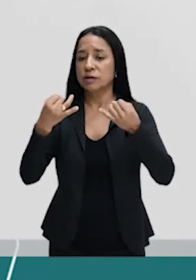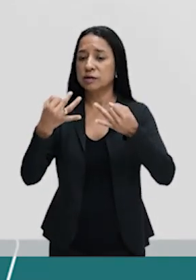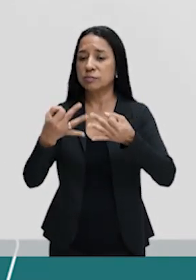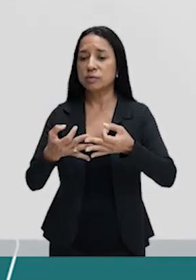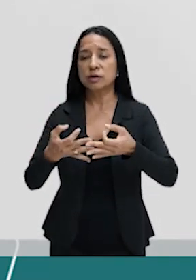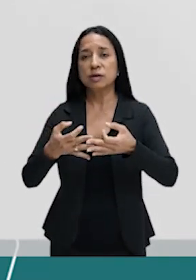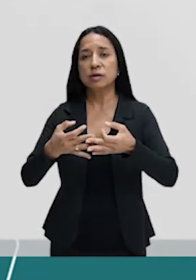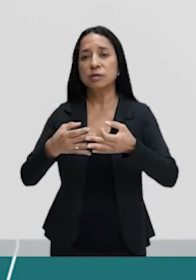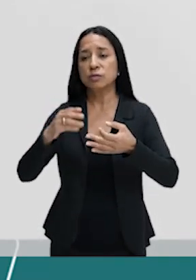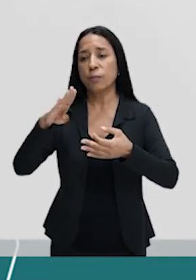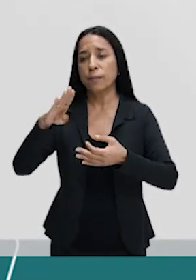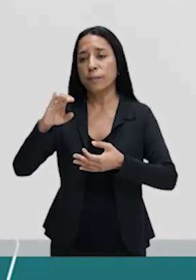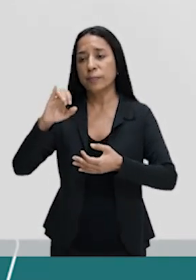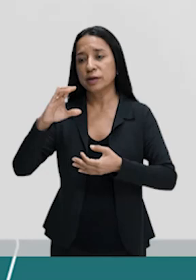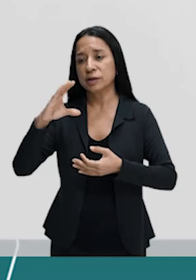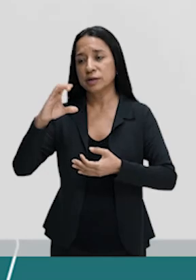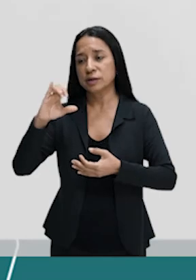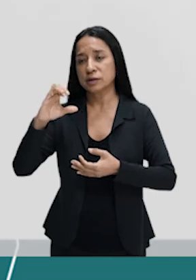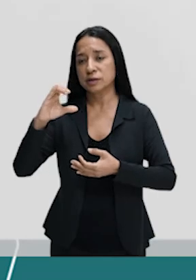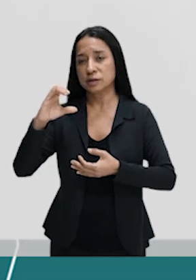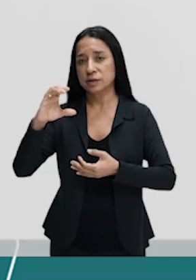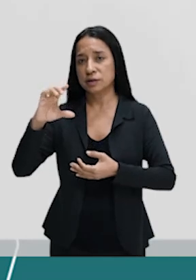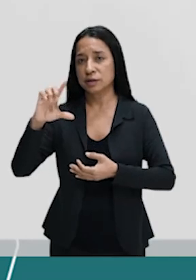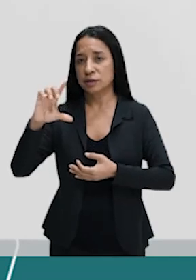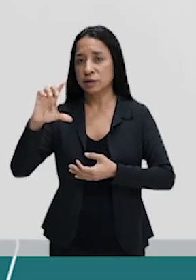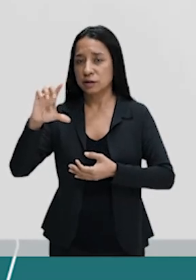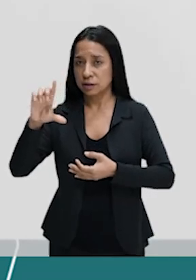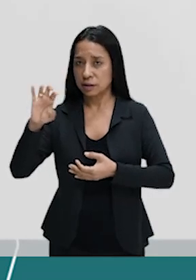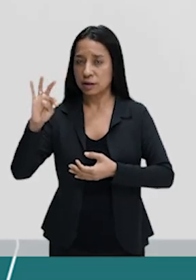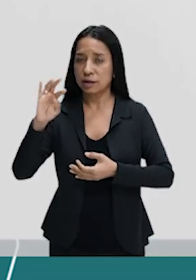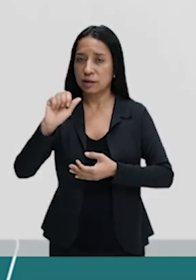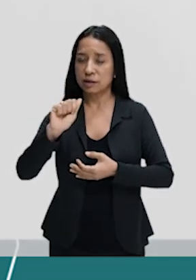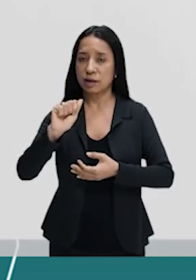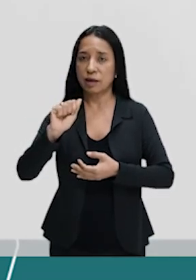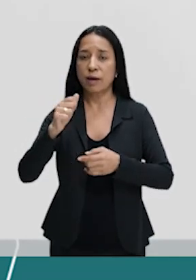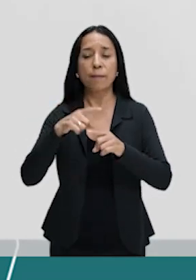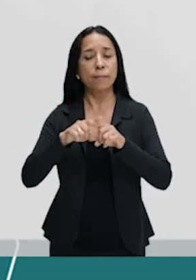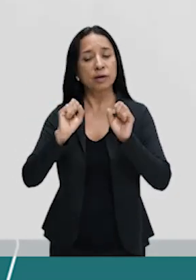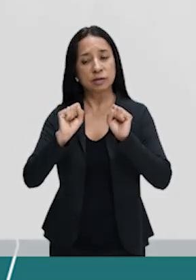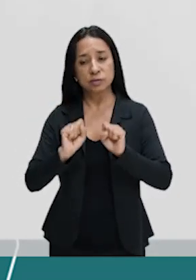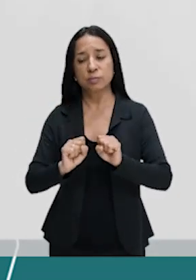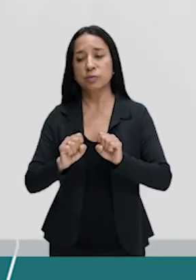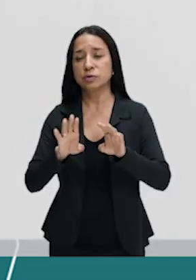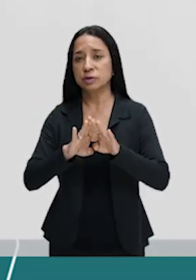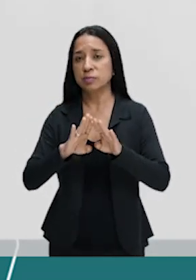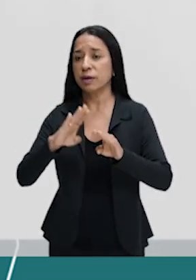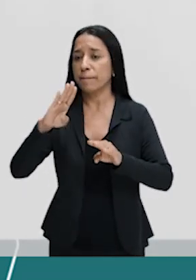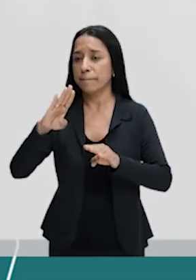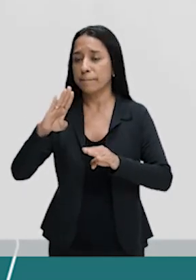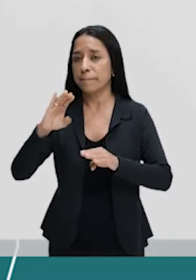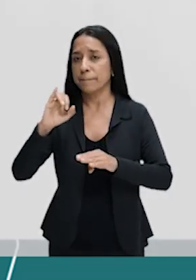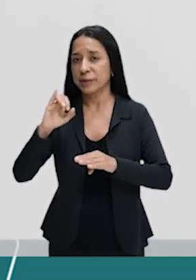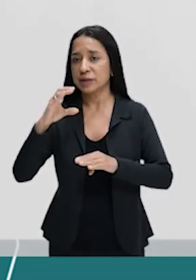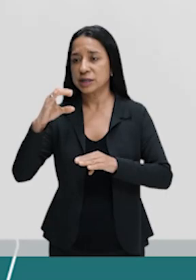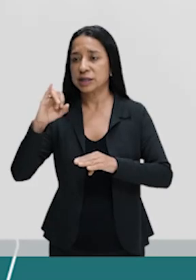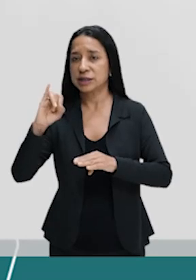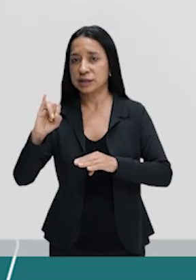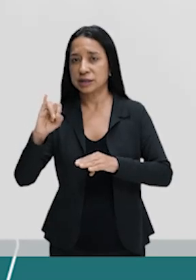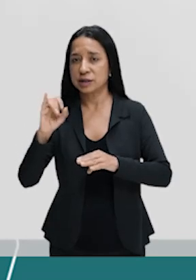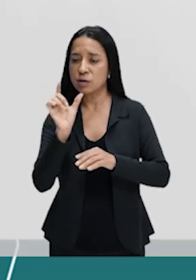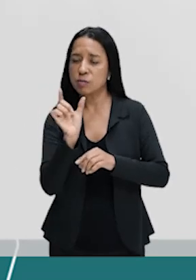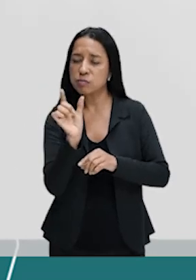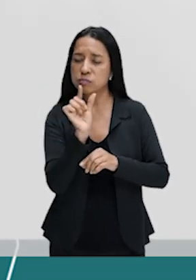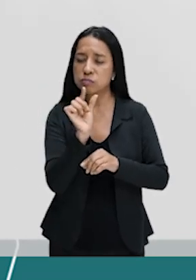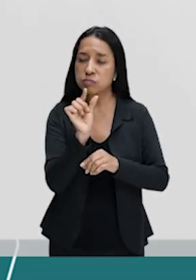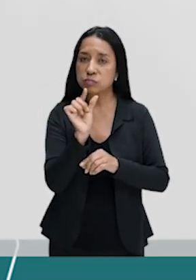bicicleta inteiro, né? O substantivo correto. Mas eu posso também chamar de bici, tá? É comum, é uma